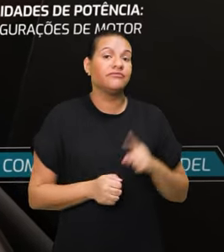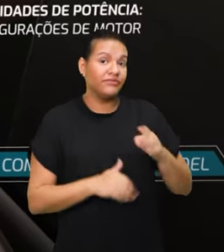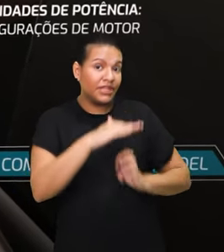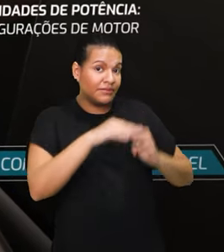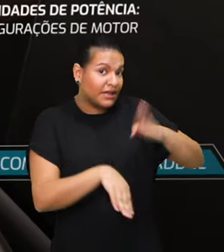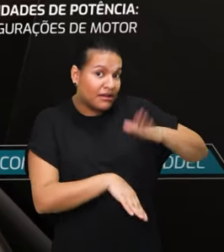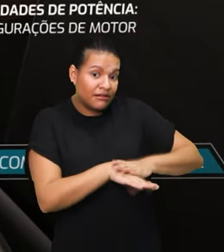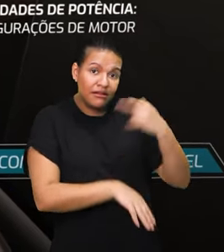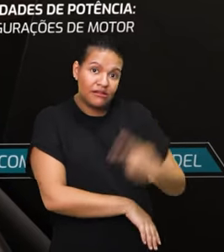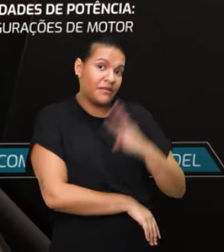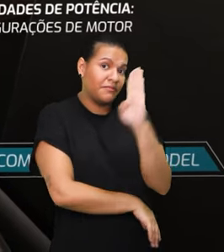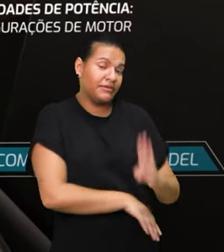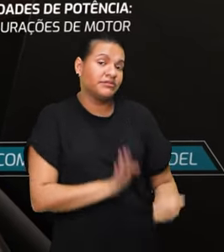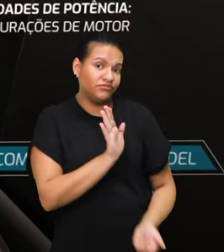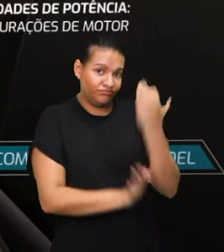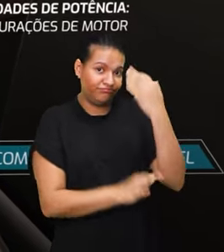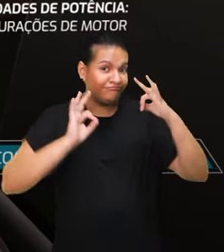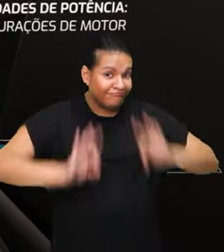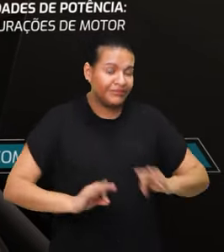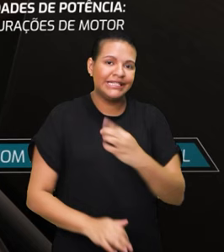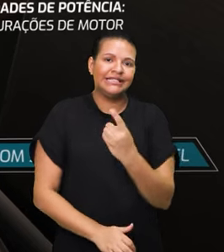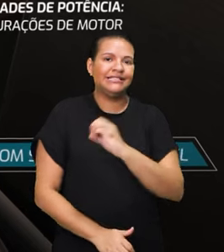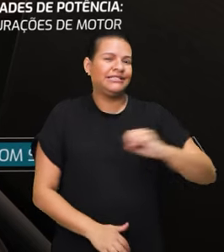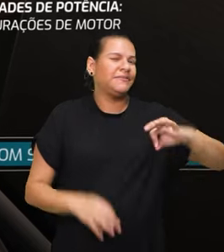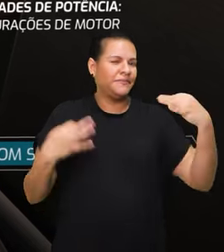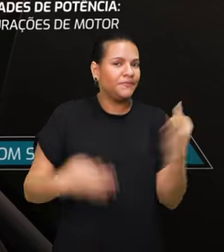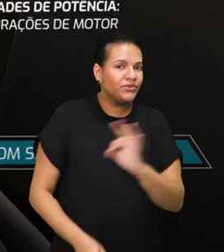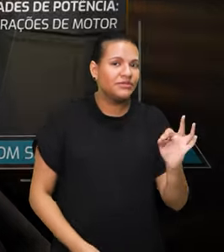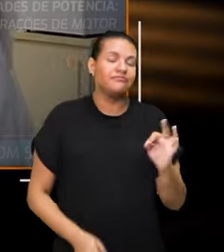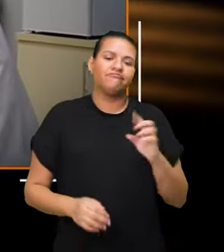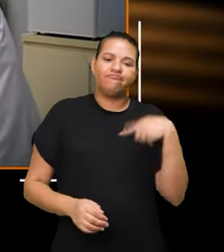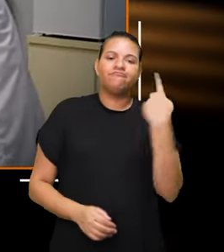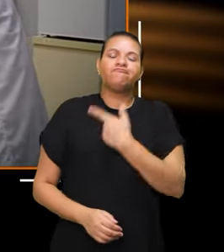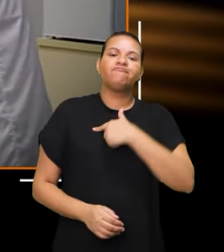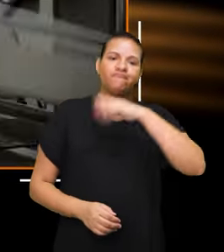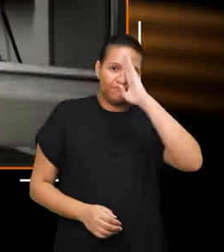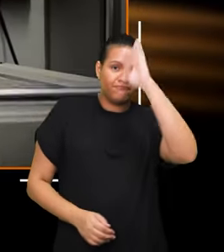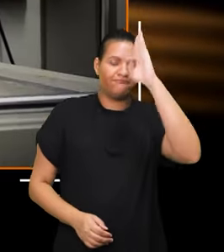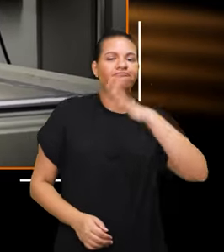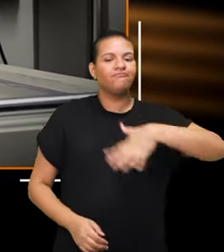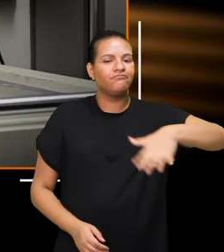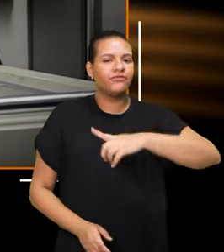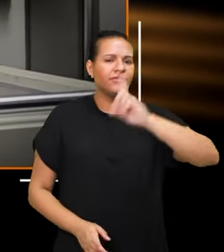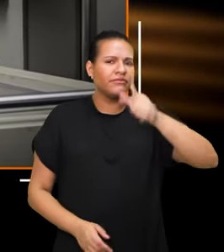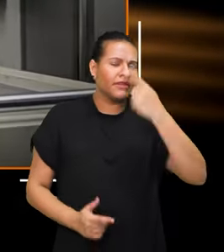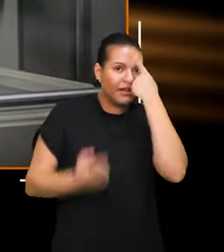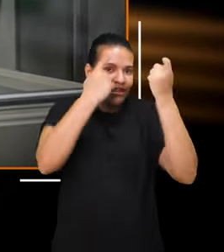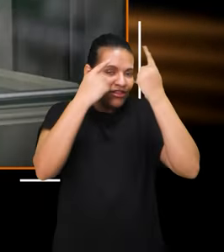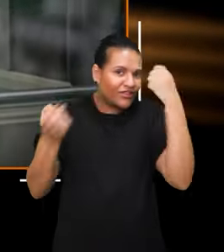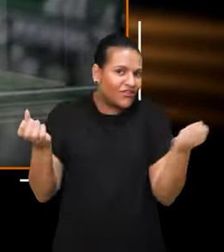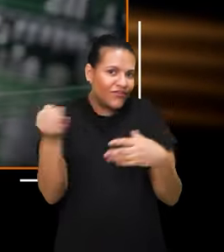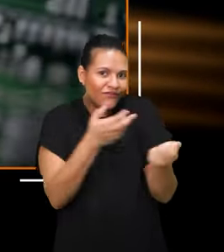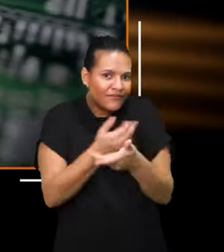Canvas sistema de direção funcionalidades de potência permite diversas configurações de motor e Justamente a nossa o nosso DNA